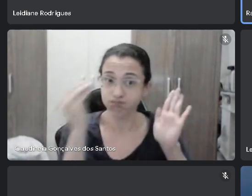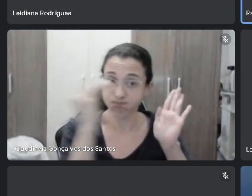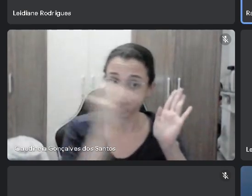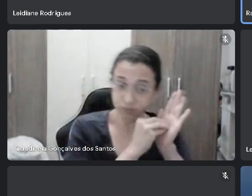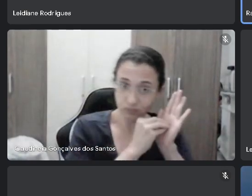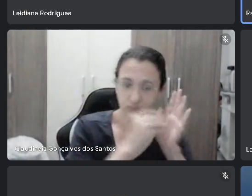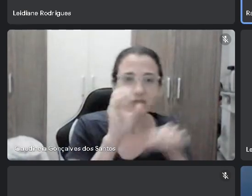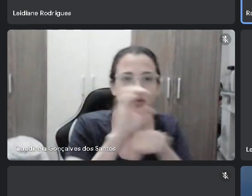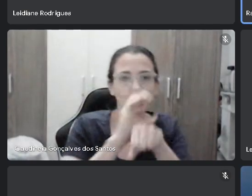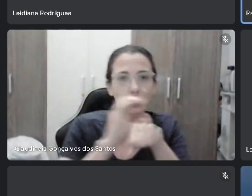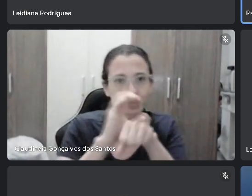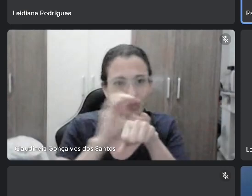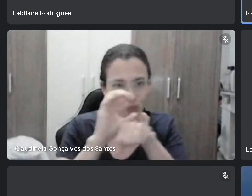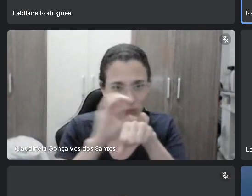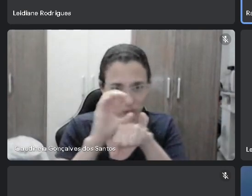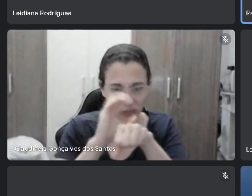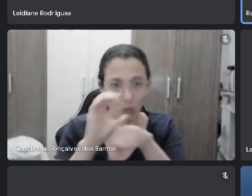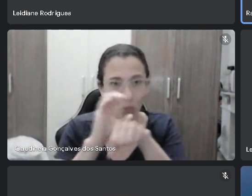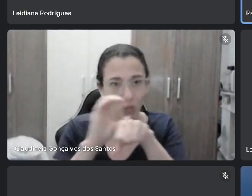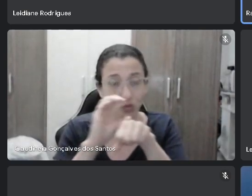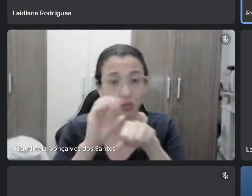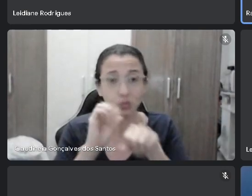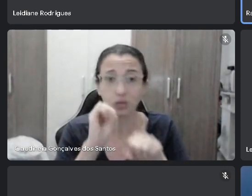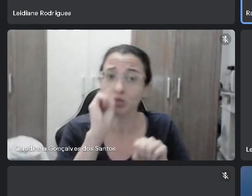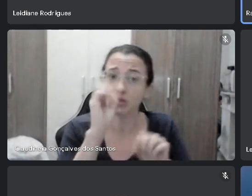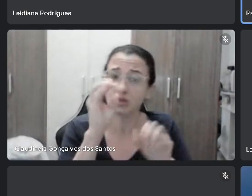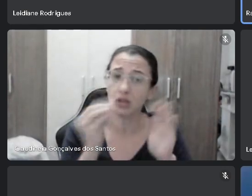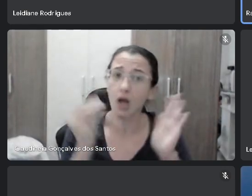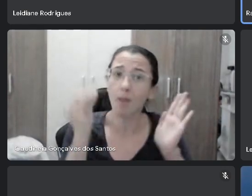na Constituição, dentro da Constituição,